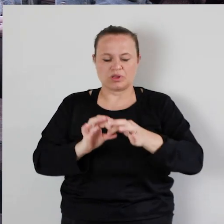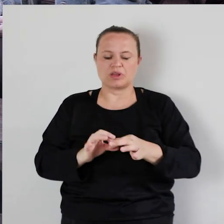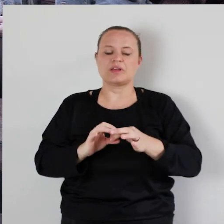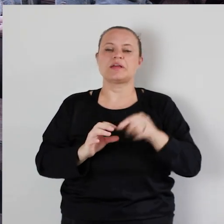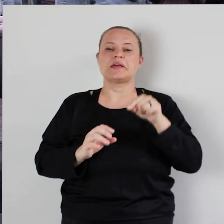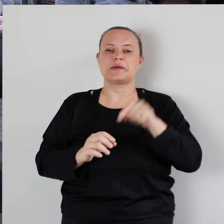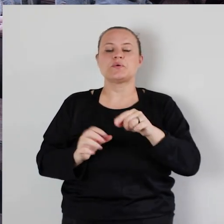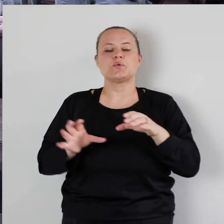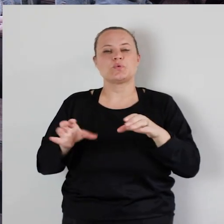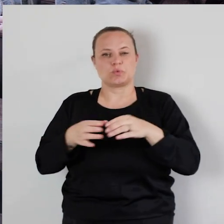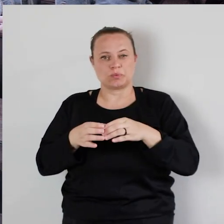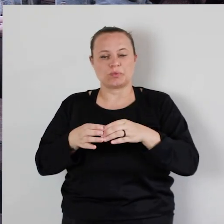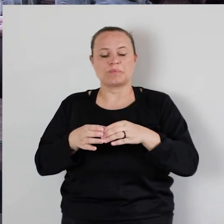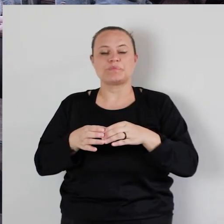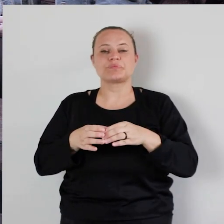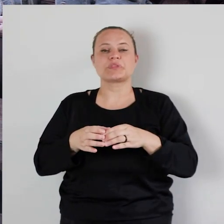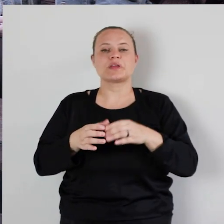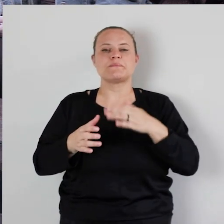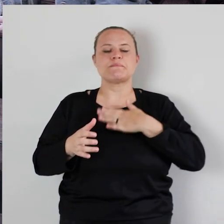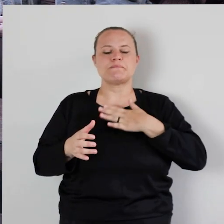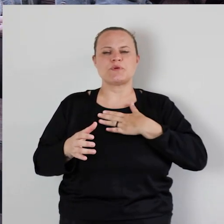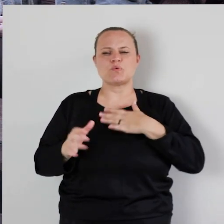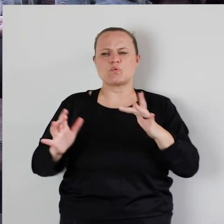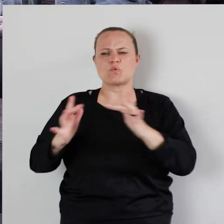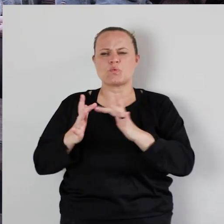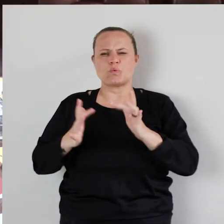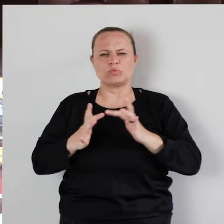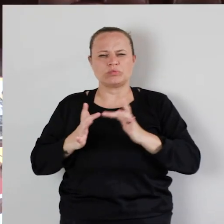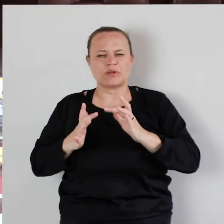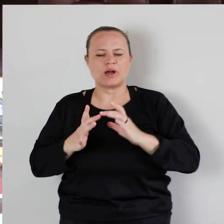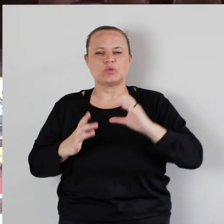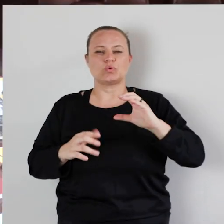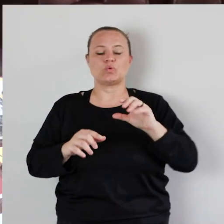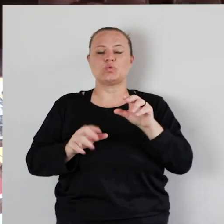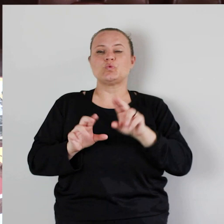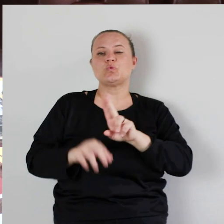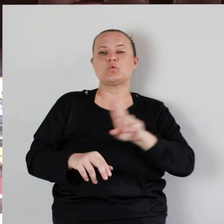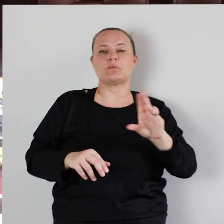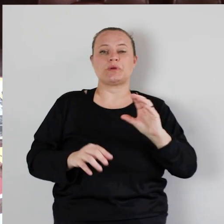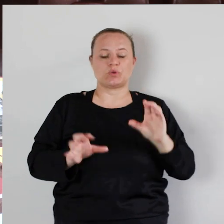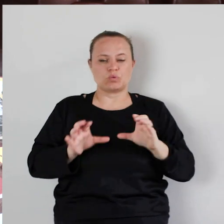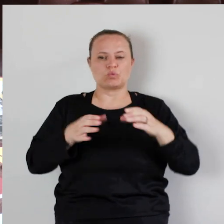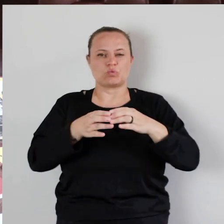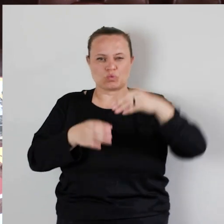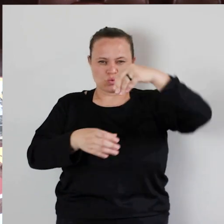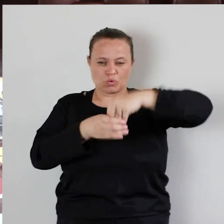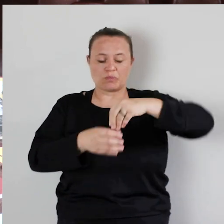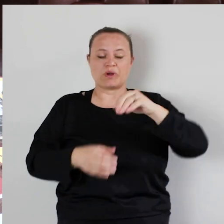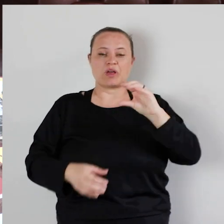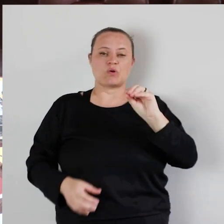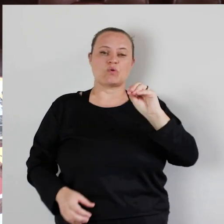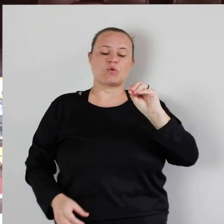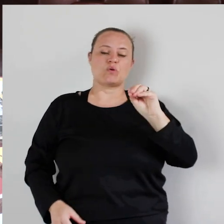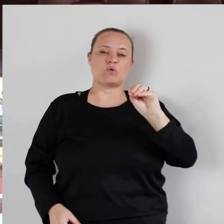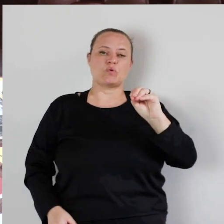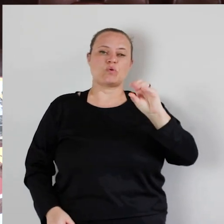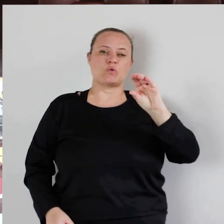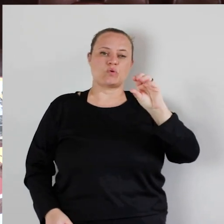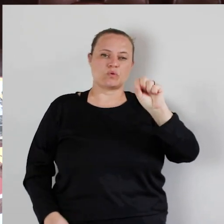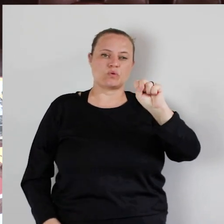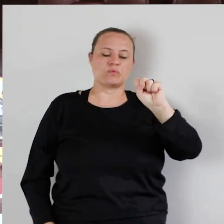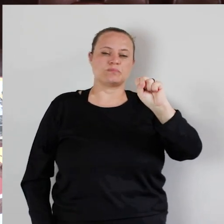gente faz parte, é o Observatório da Realidade Organizacional. Esse meu vínculo com o Observatório, que são